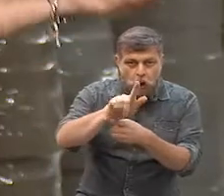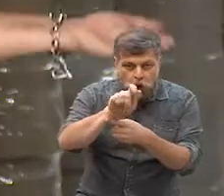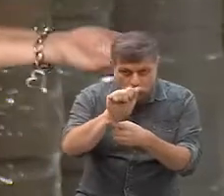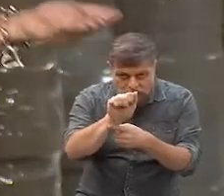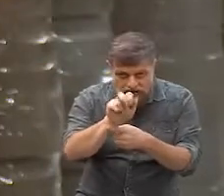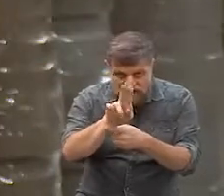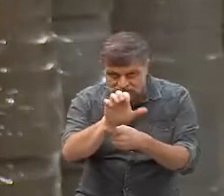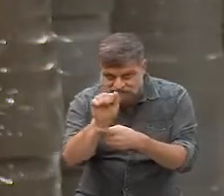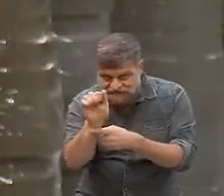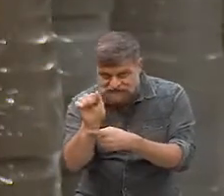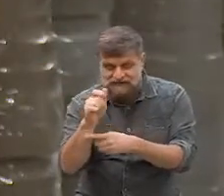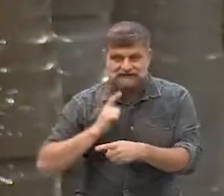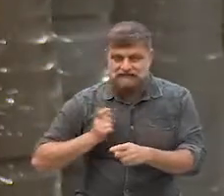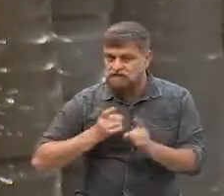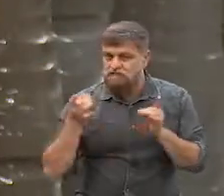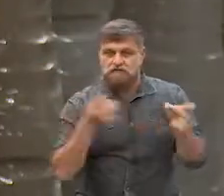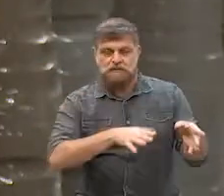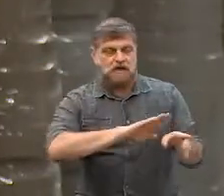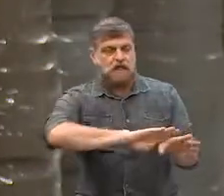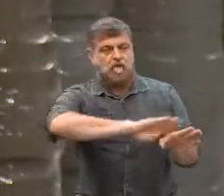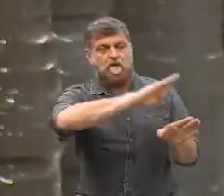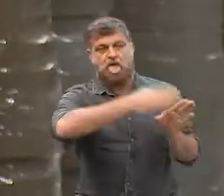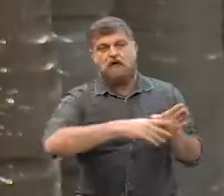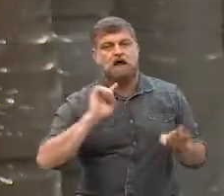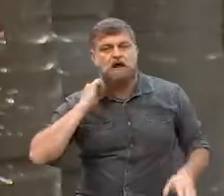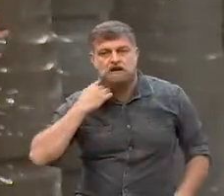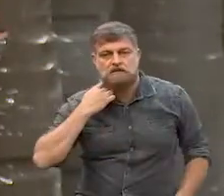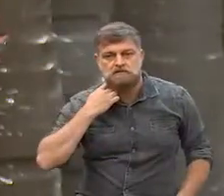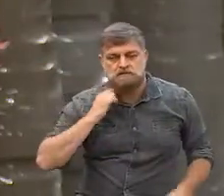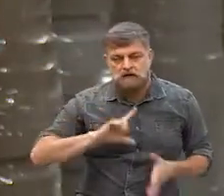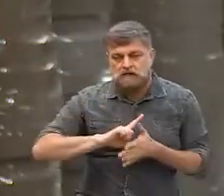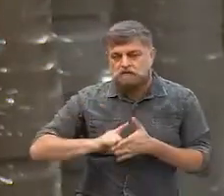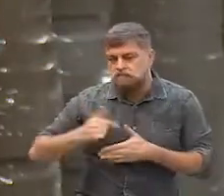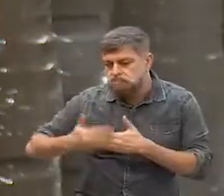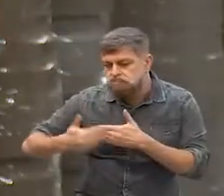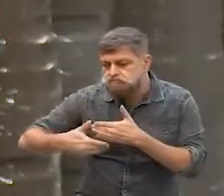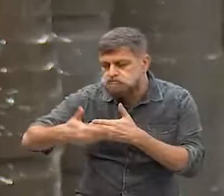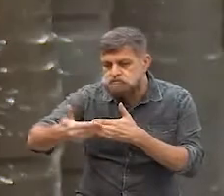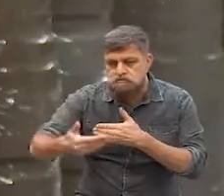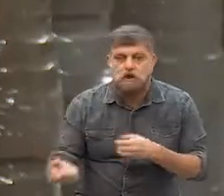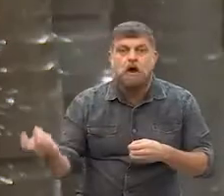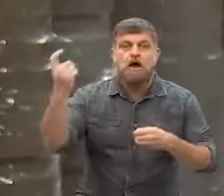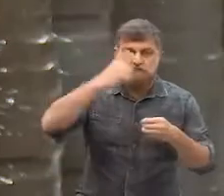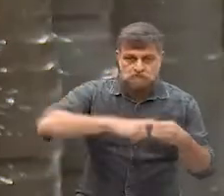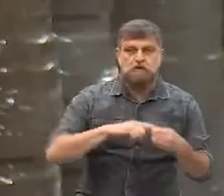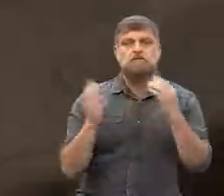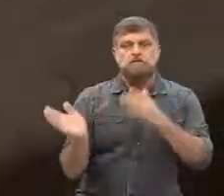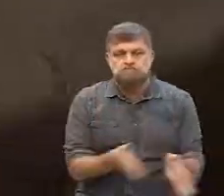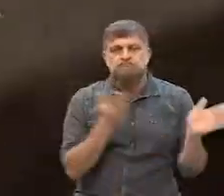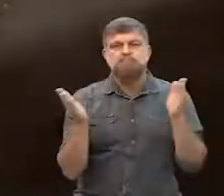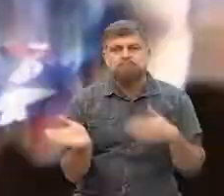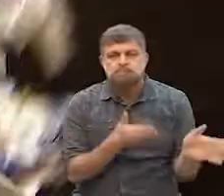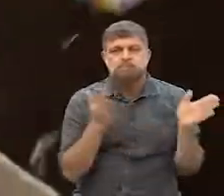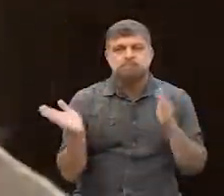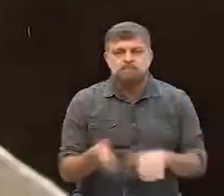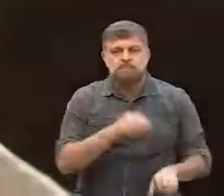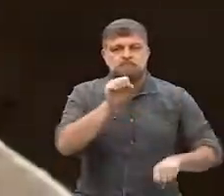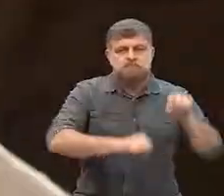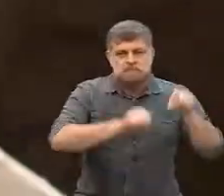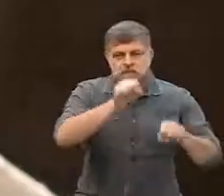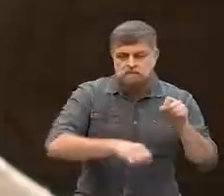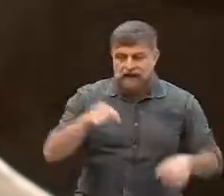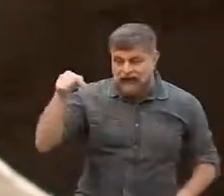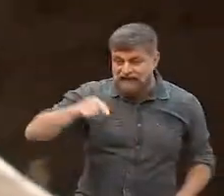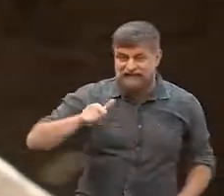aterros e lixões e que, após todo o processamento, voltam para a cadeia produtiva. Aqui são